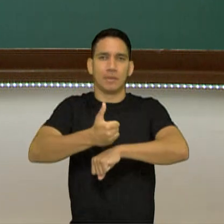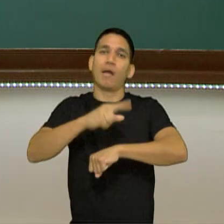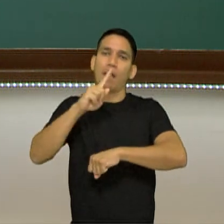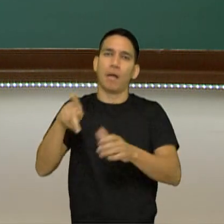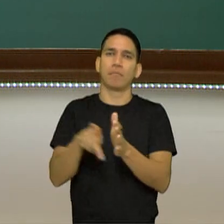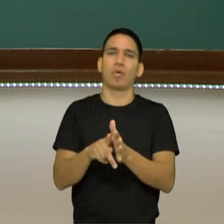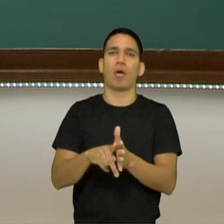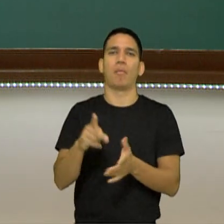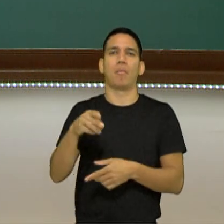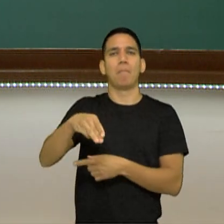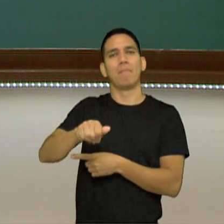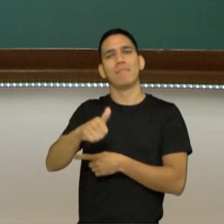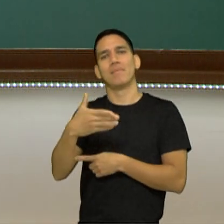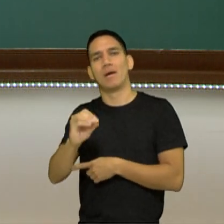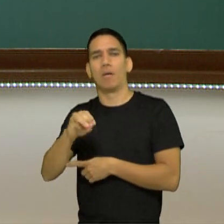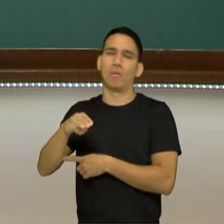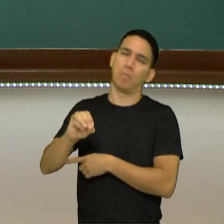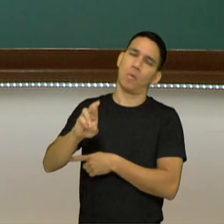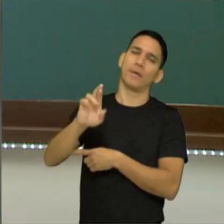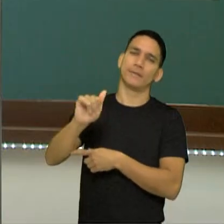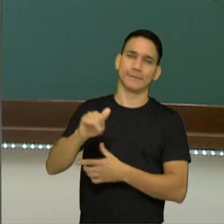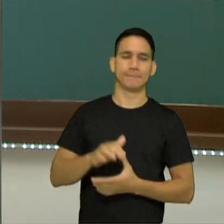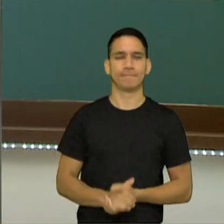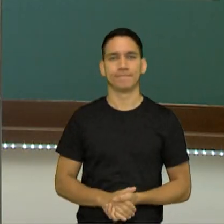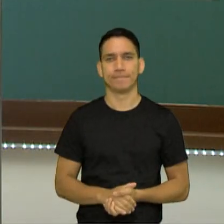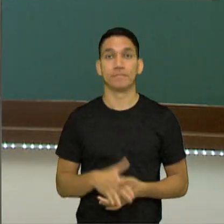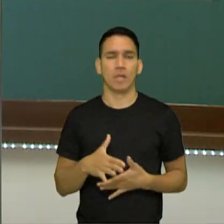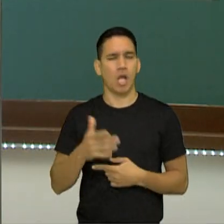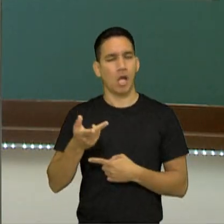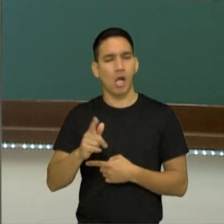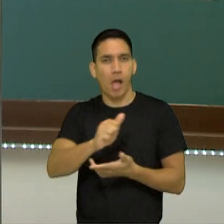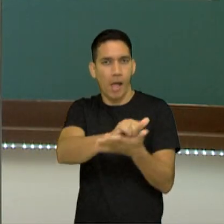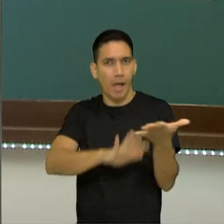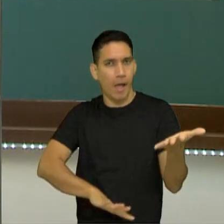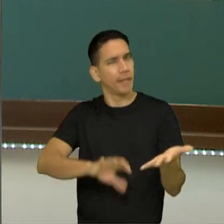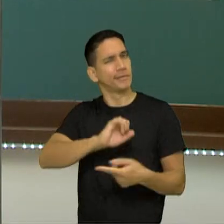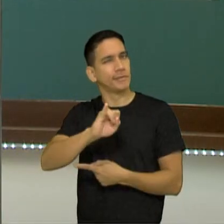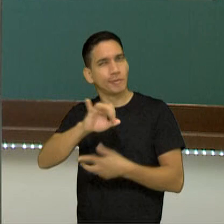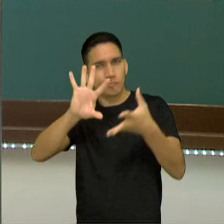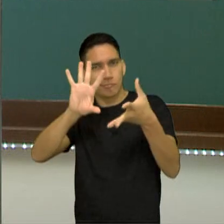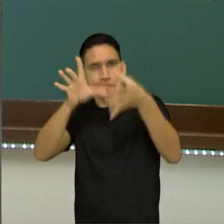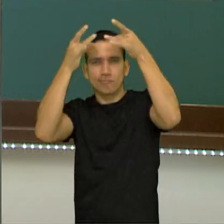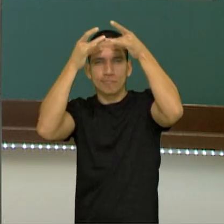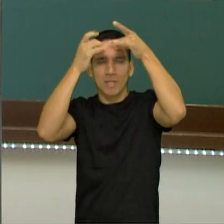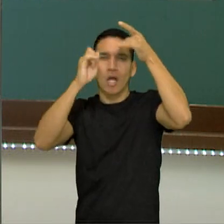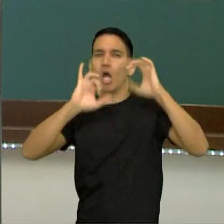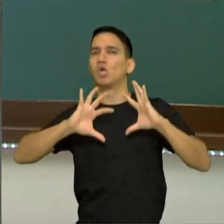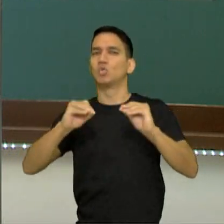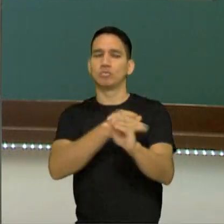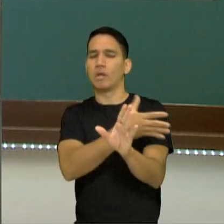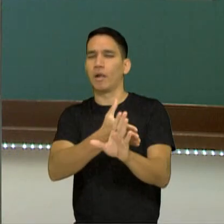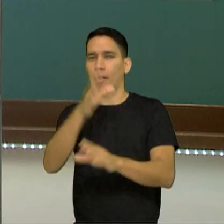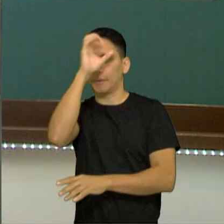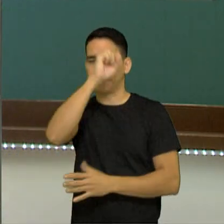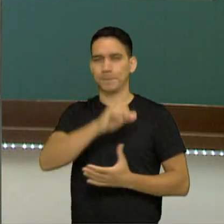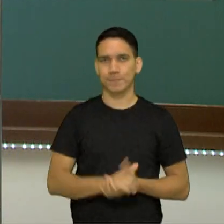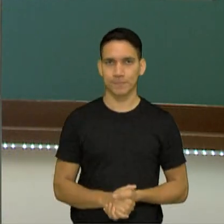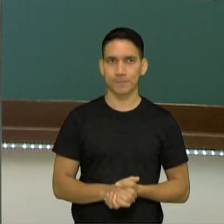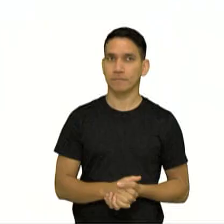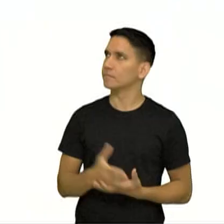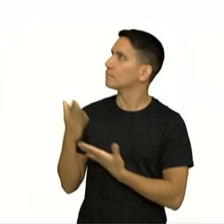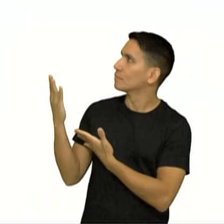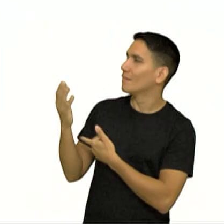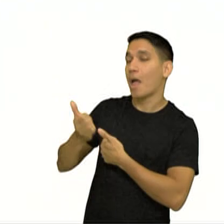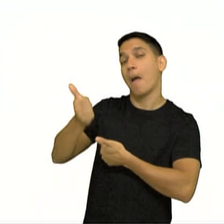mão morta. Agora vamos para mais uma atividade, pessoal, para ver se a gente está assimilando o que a gente está aprendendo. Então, analise